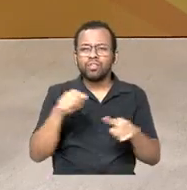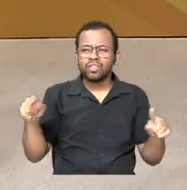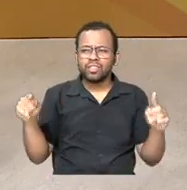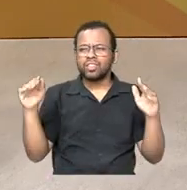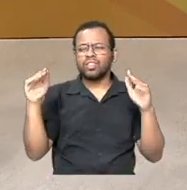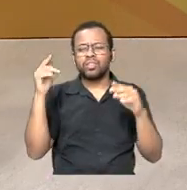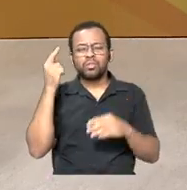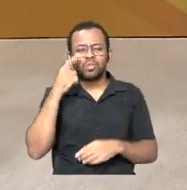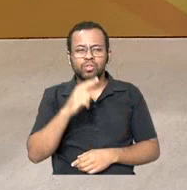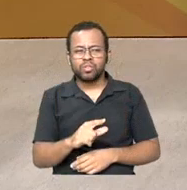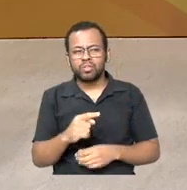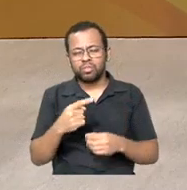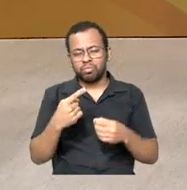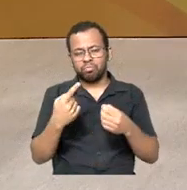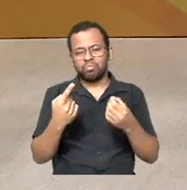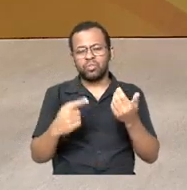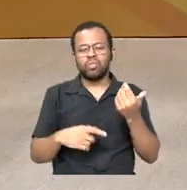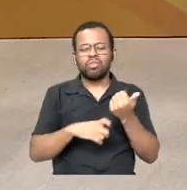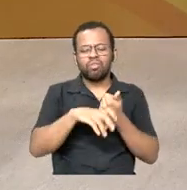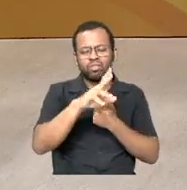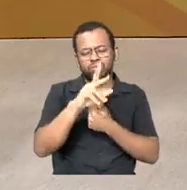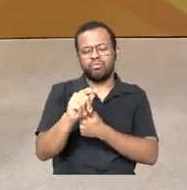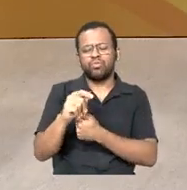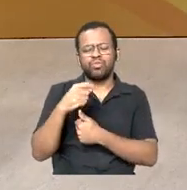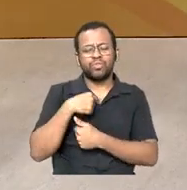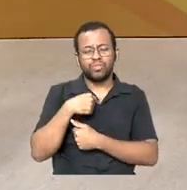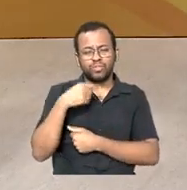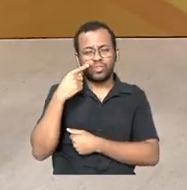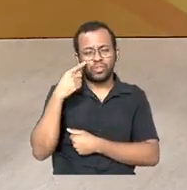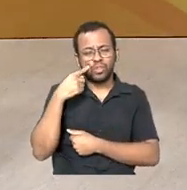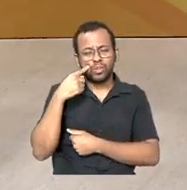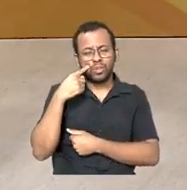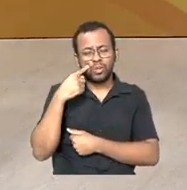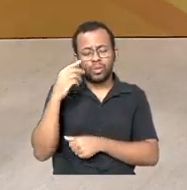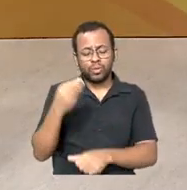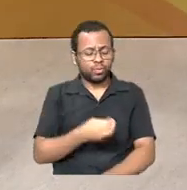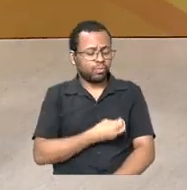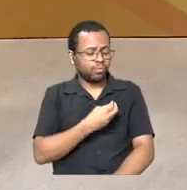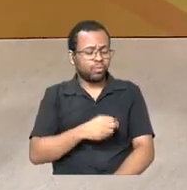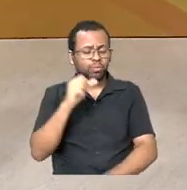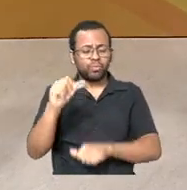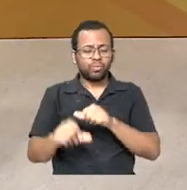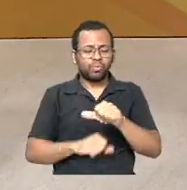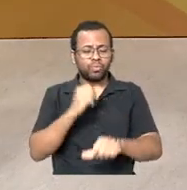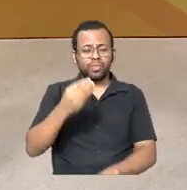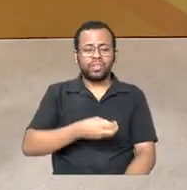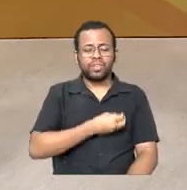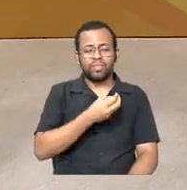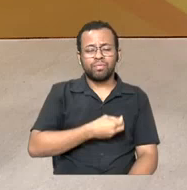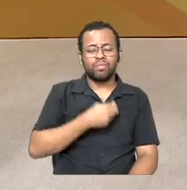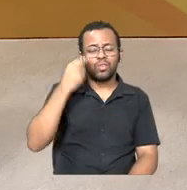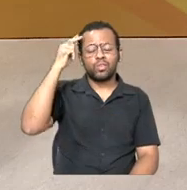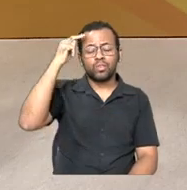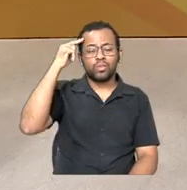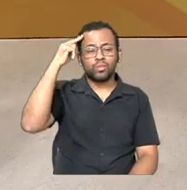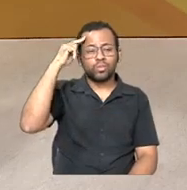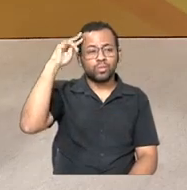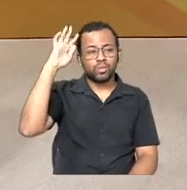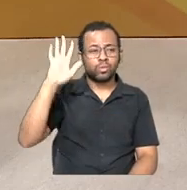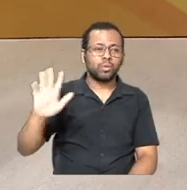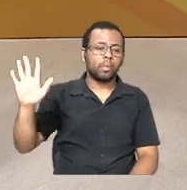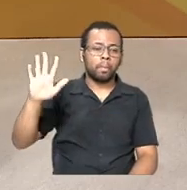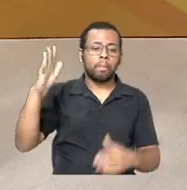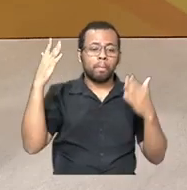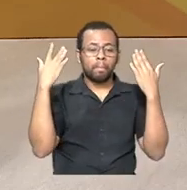em ser contemplado com certeza quando a gente sempre fala que é mudança de vida é sonho realizado isso emociona todo mundo com certeza parabéns